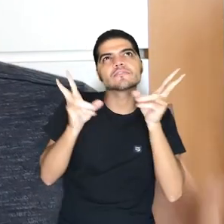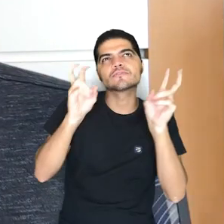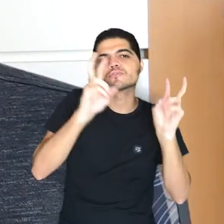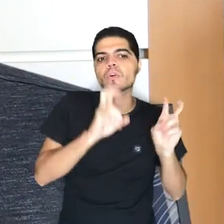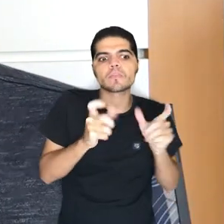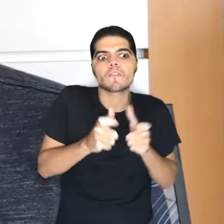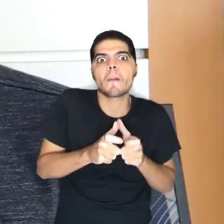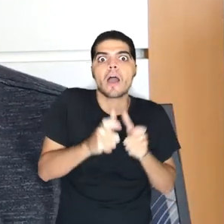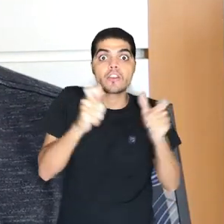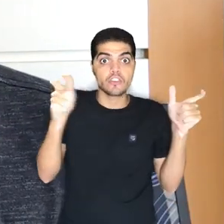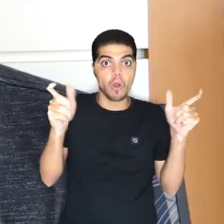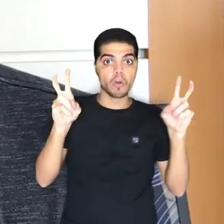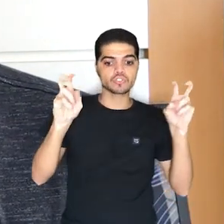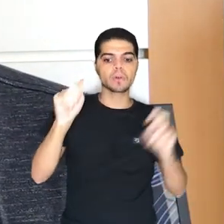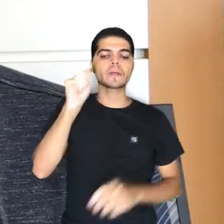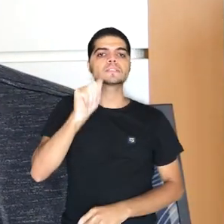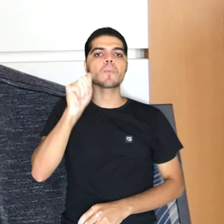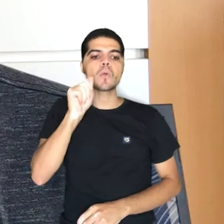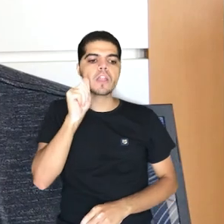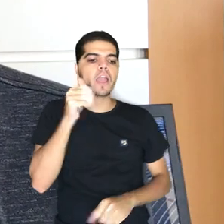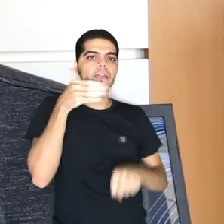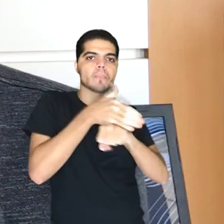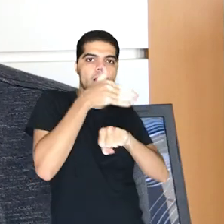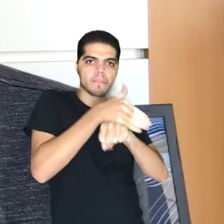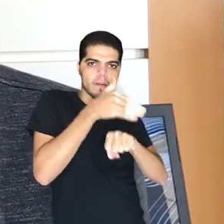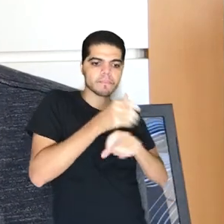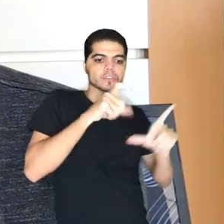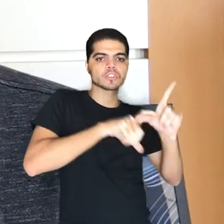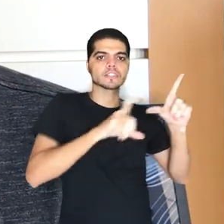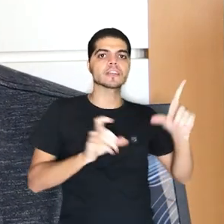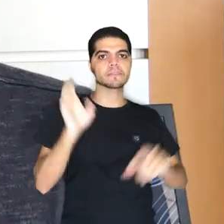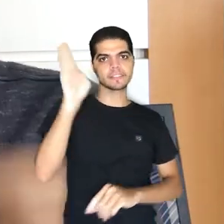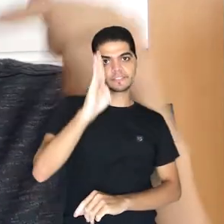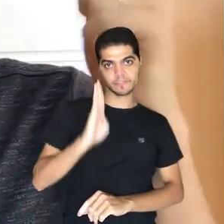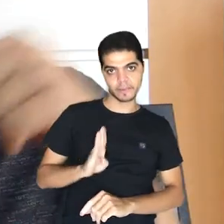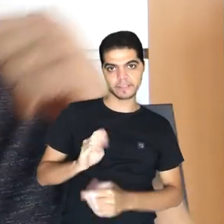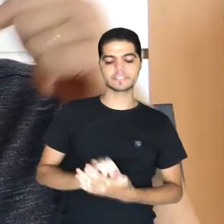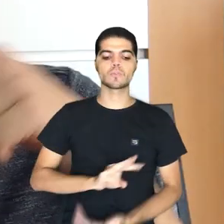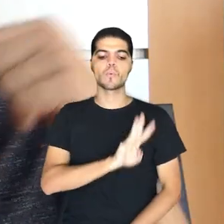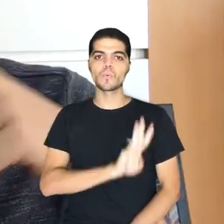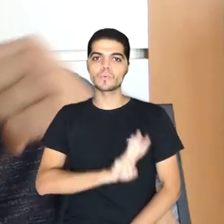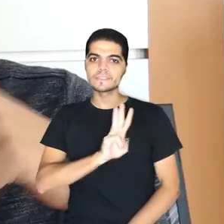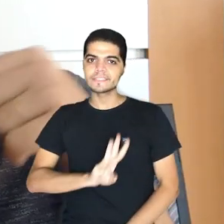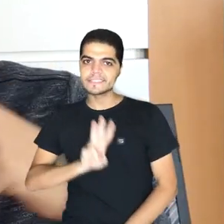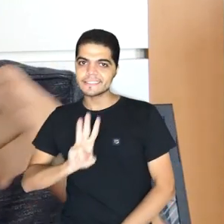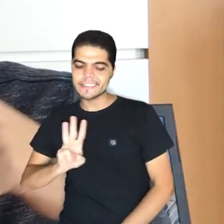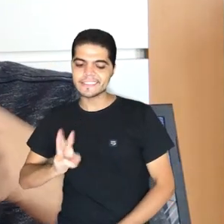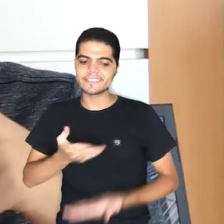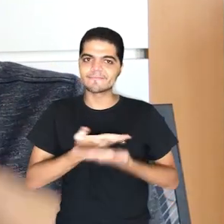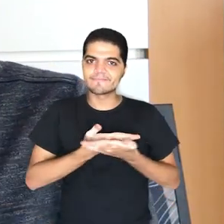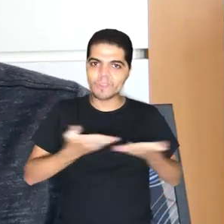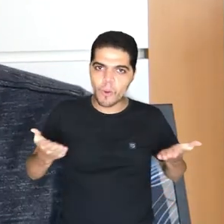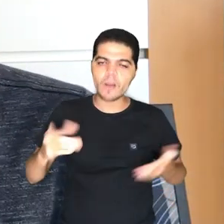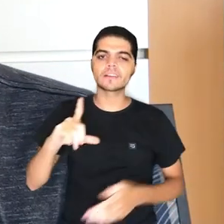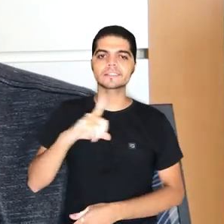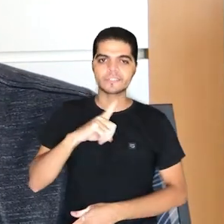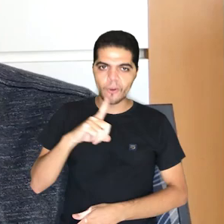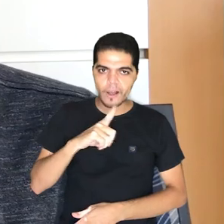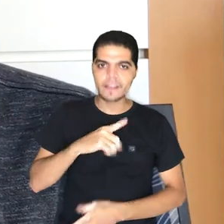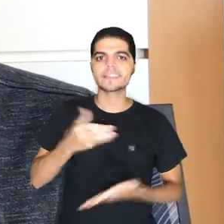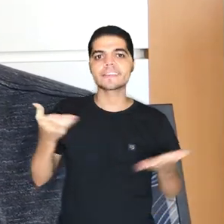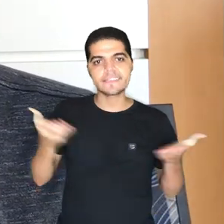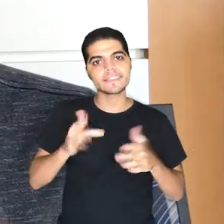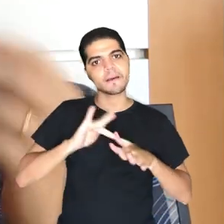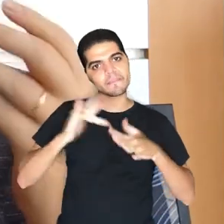mais panorâmica em relação à participação feminina na independência do Brasil. Os links para mais informações estarão aqui embaixo,